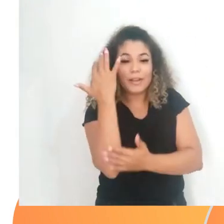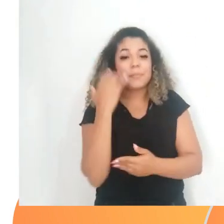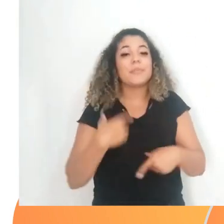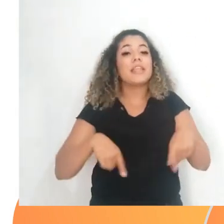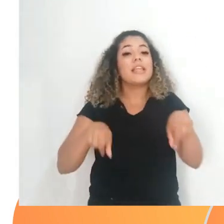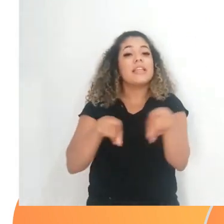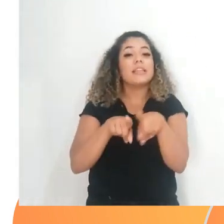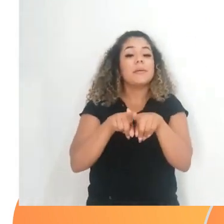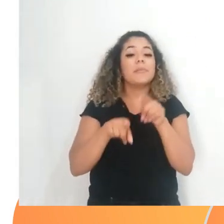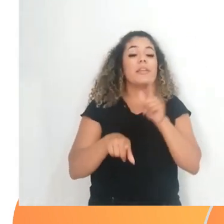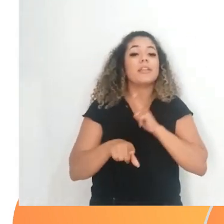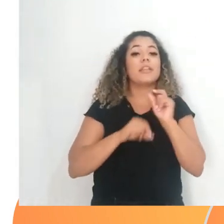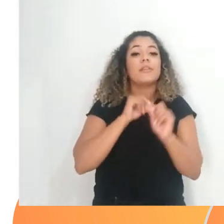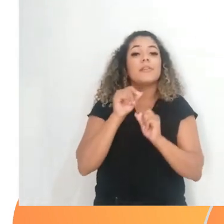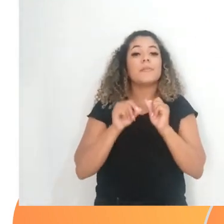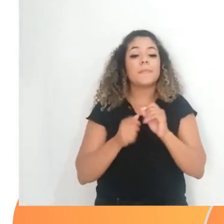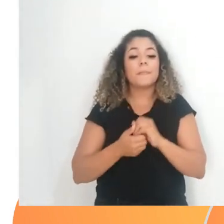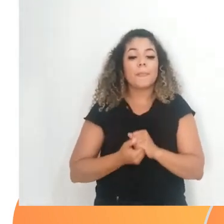Temos também